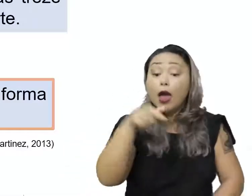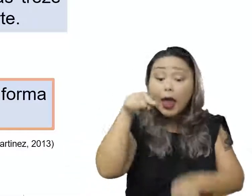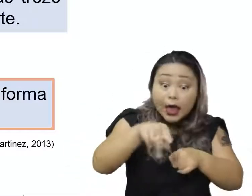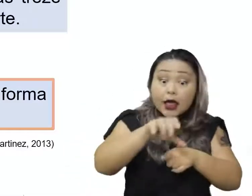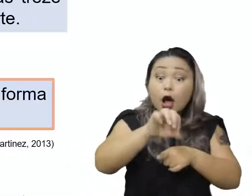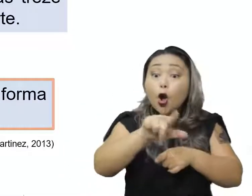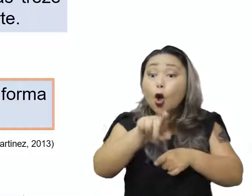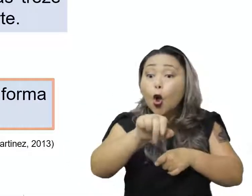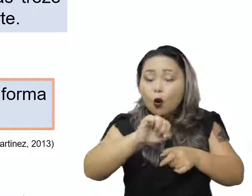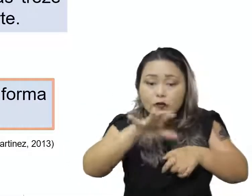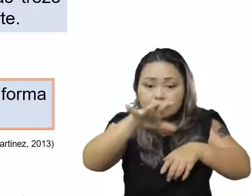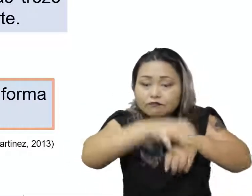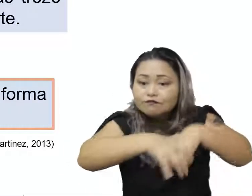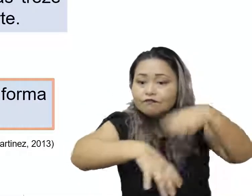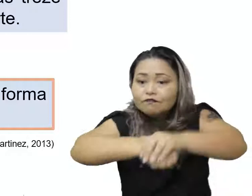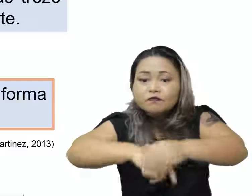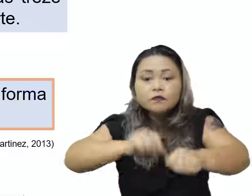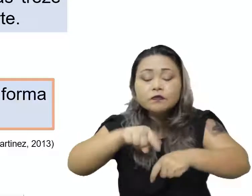colônia